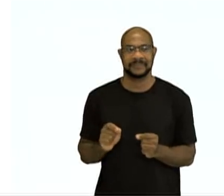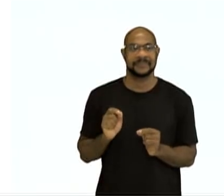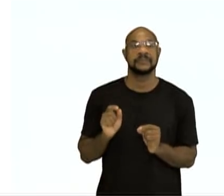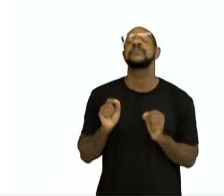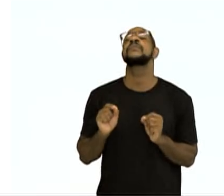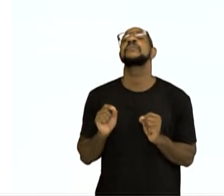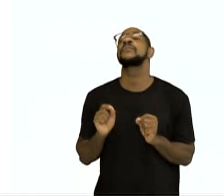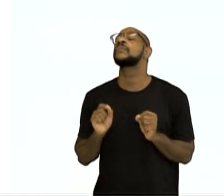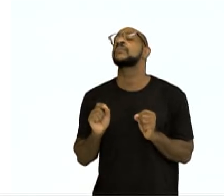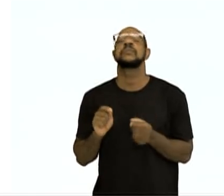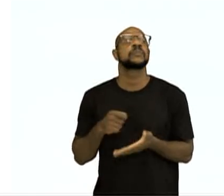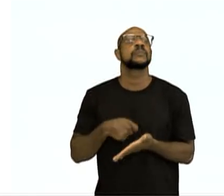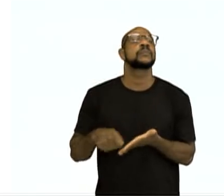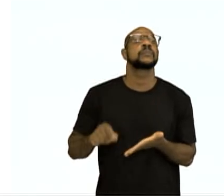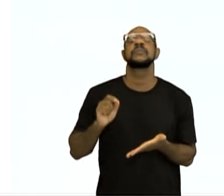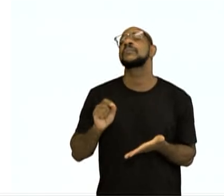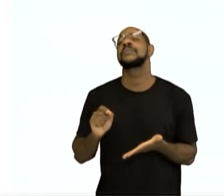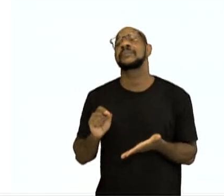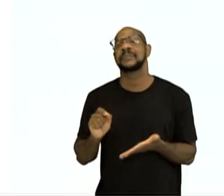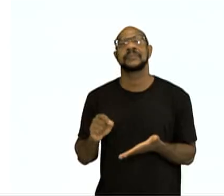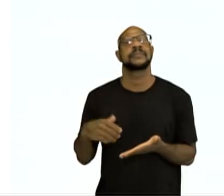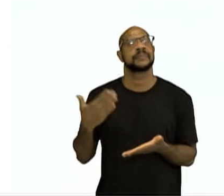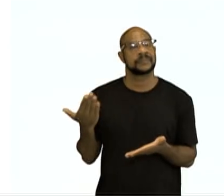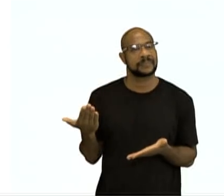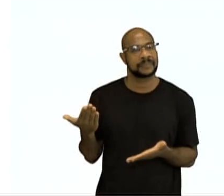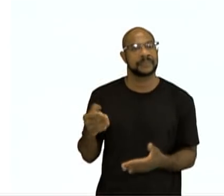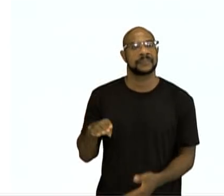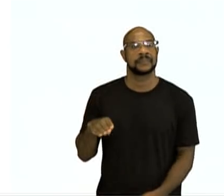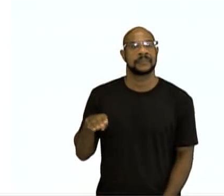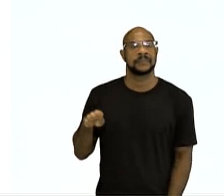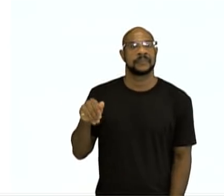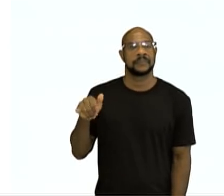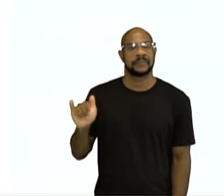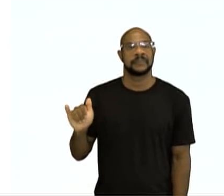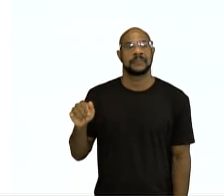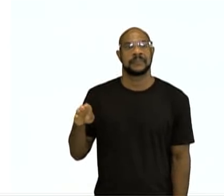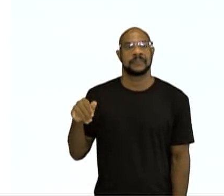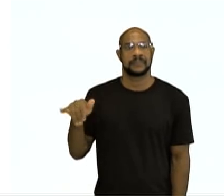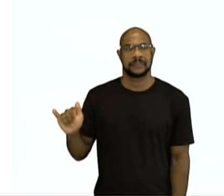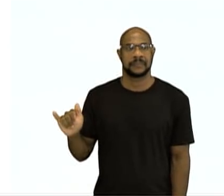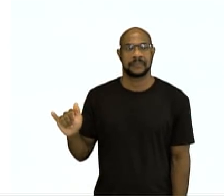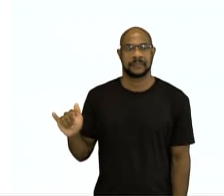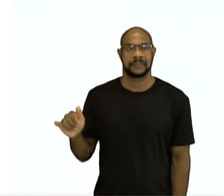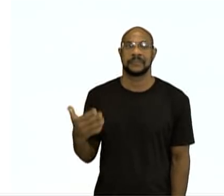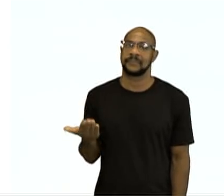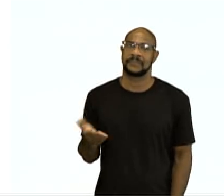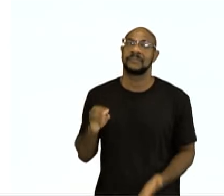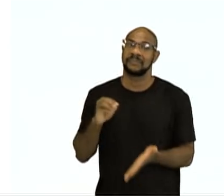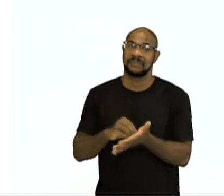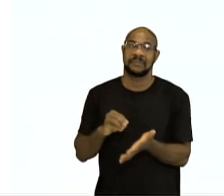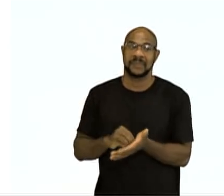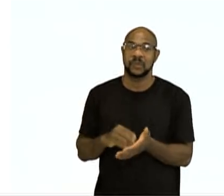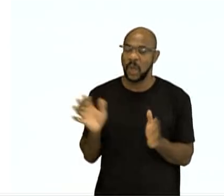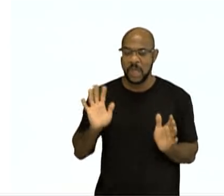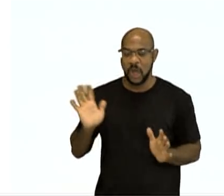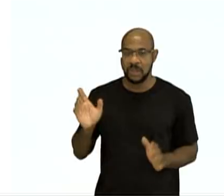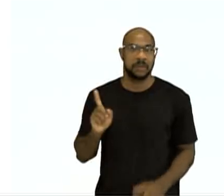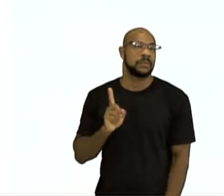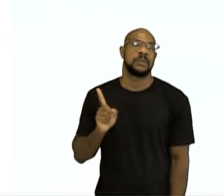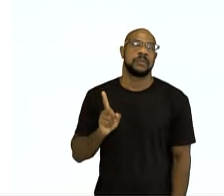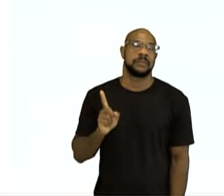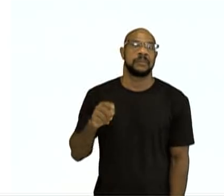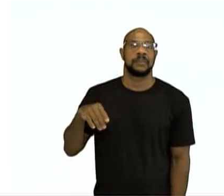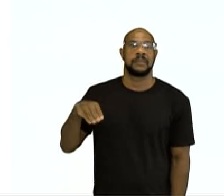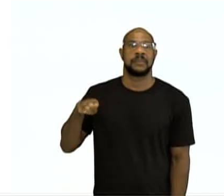Então, o by escrito por. Bye bye, tá faltando uma letrinha ali para ser bye bye, né? Que letra que tá faltando para ser bye